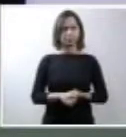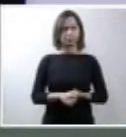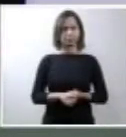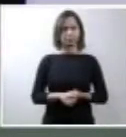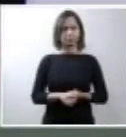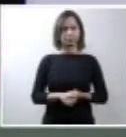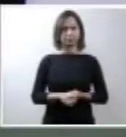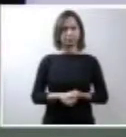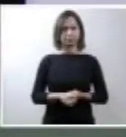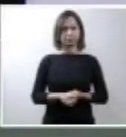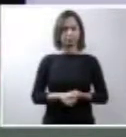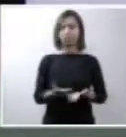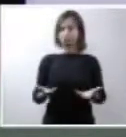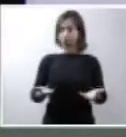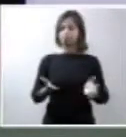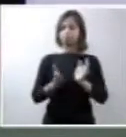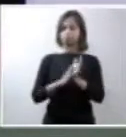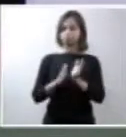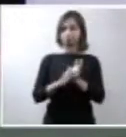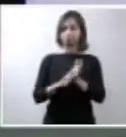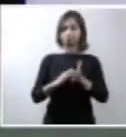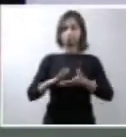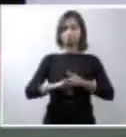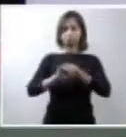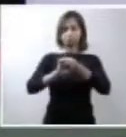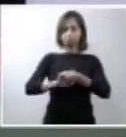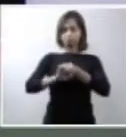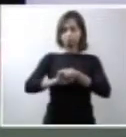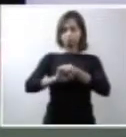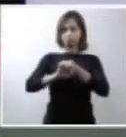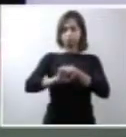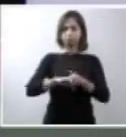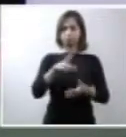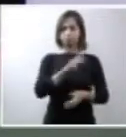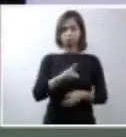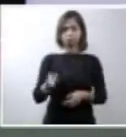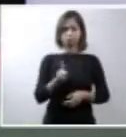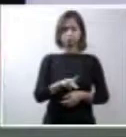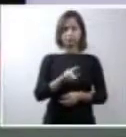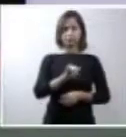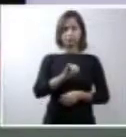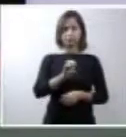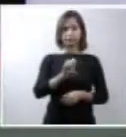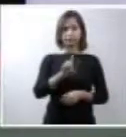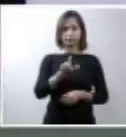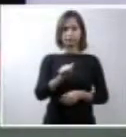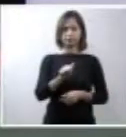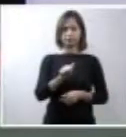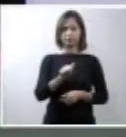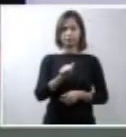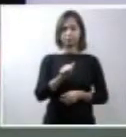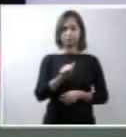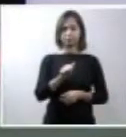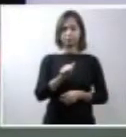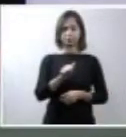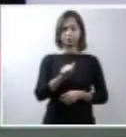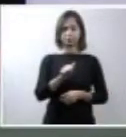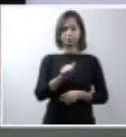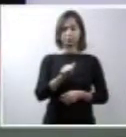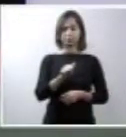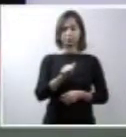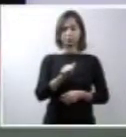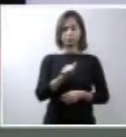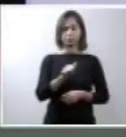Muito bem, cumprimento a professora Ieda pela